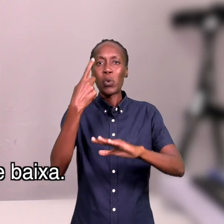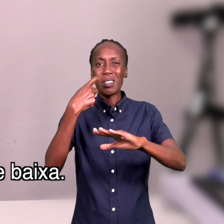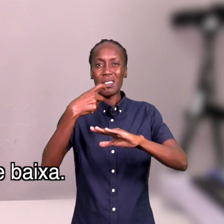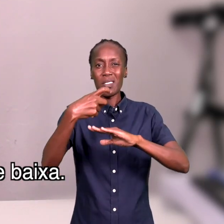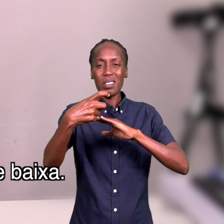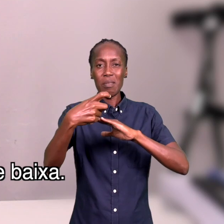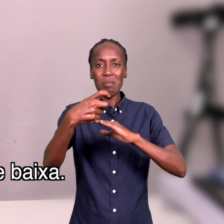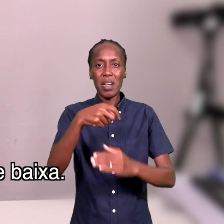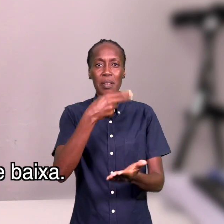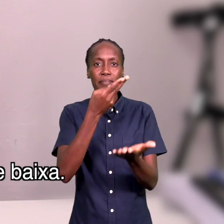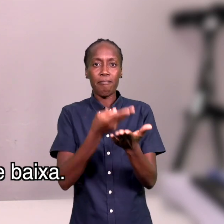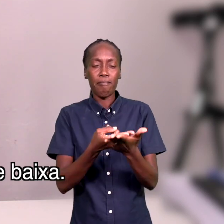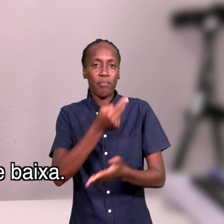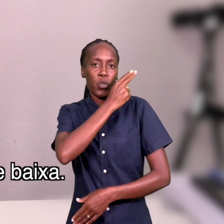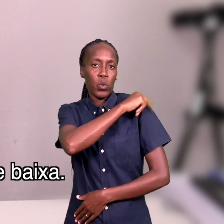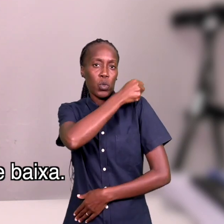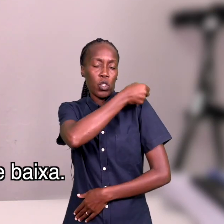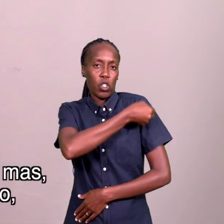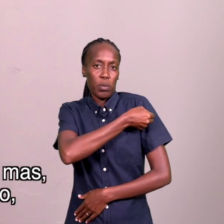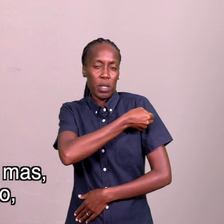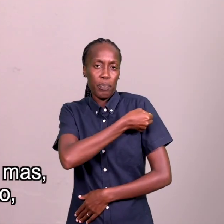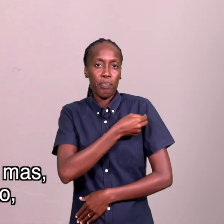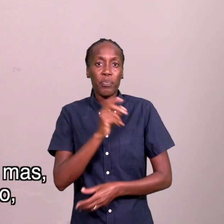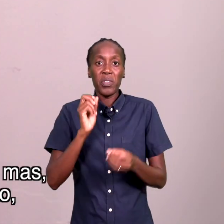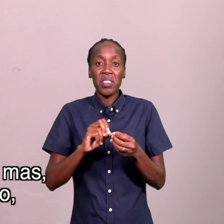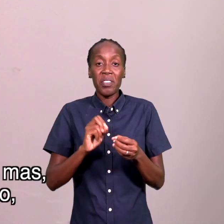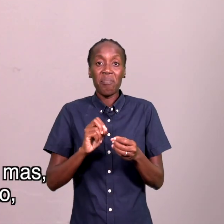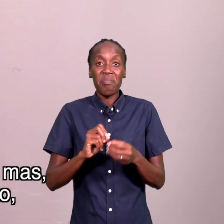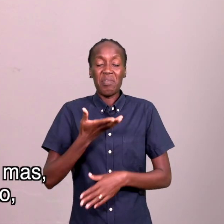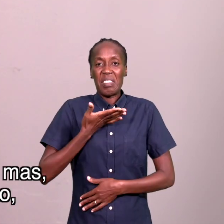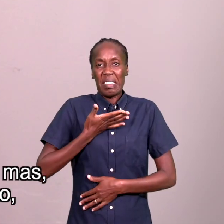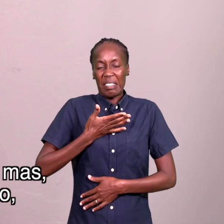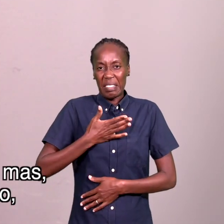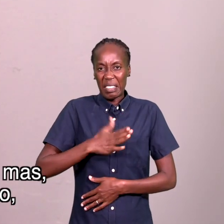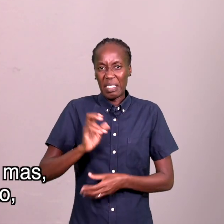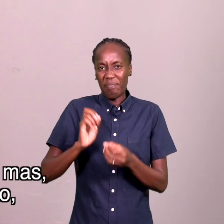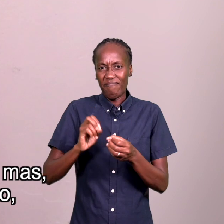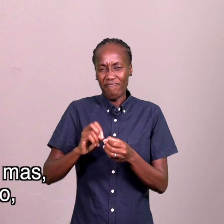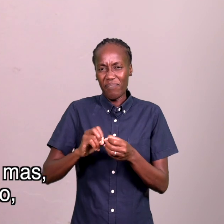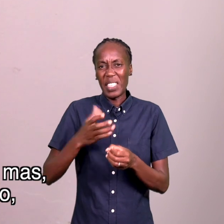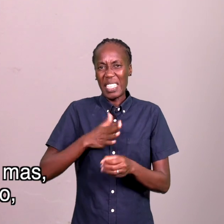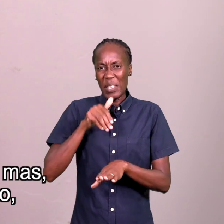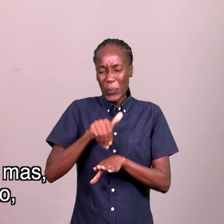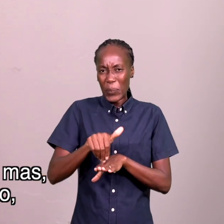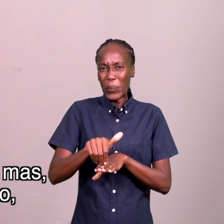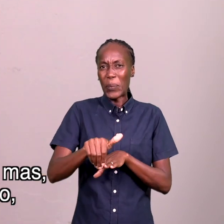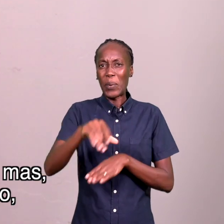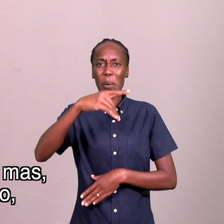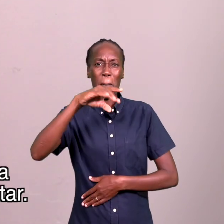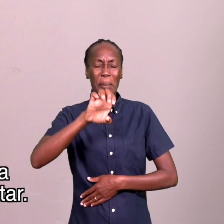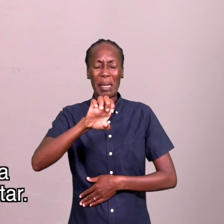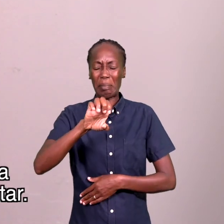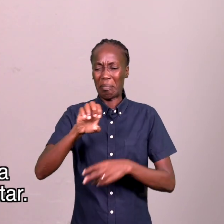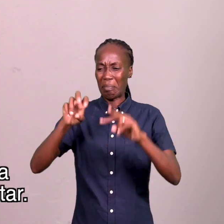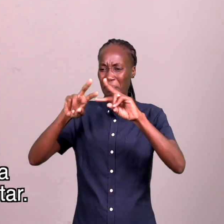depois de umas duas semanas de baixa. tentaram recuperar o pé, só que depois de algum tempo